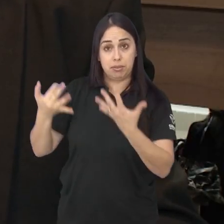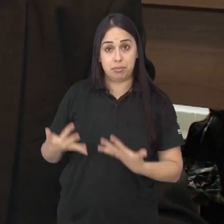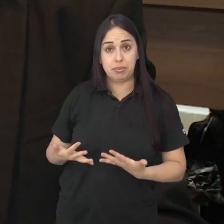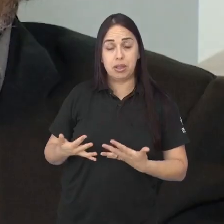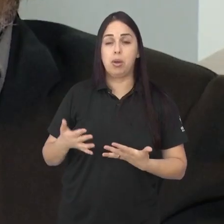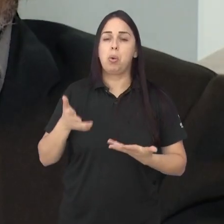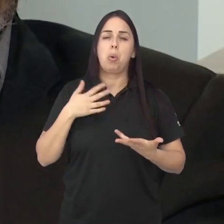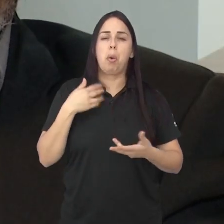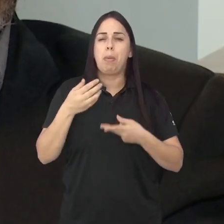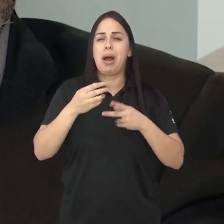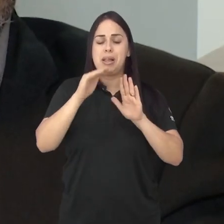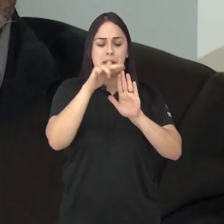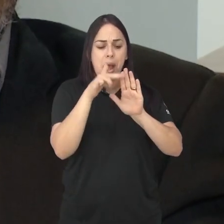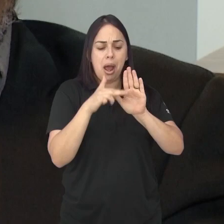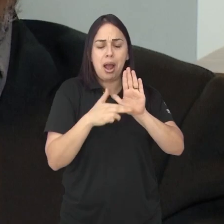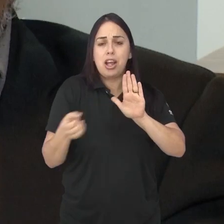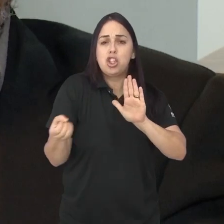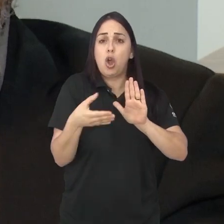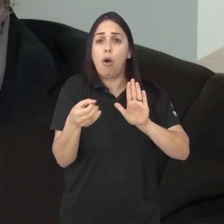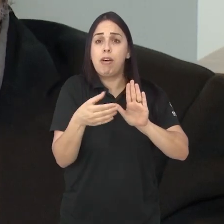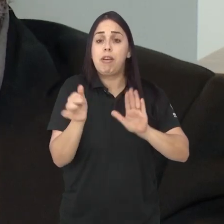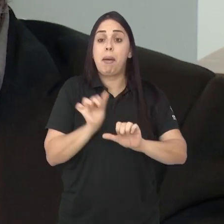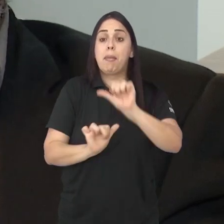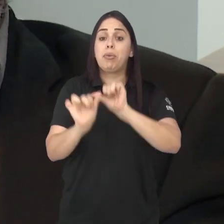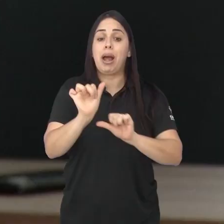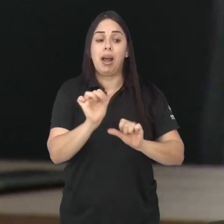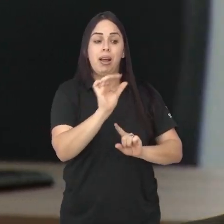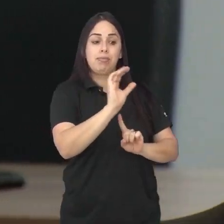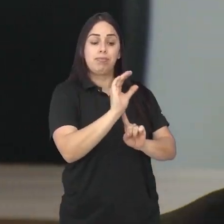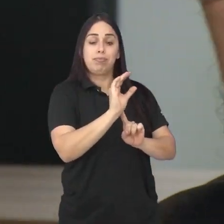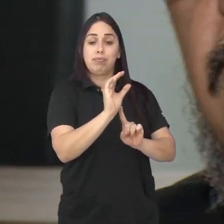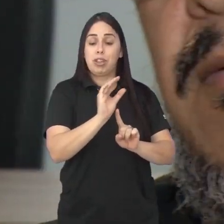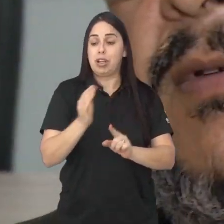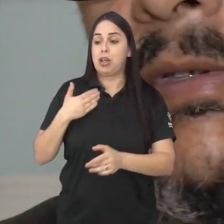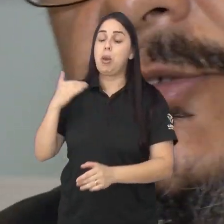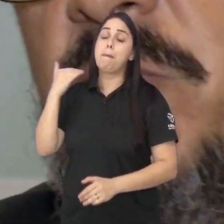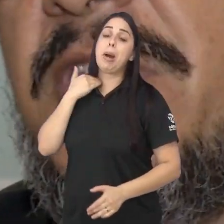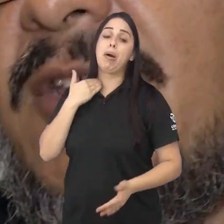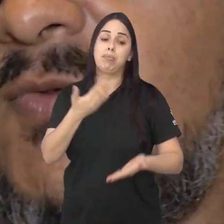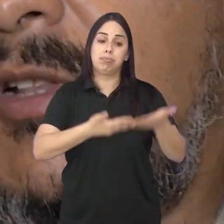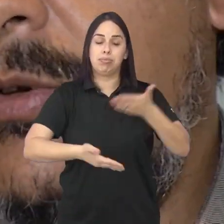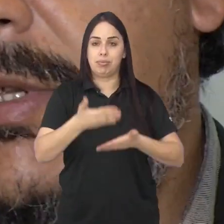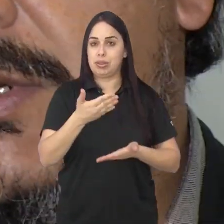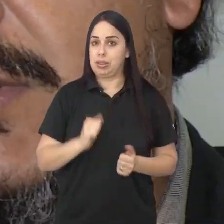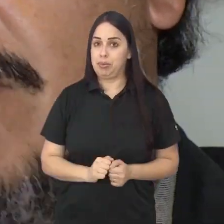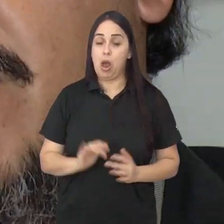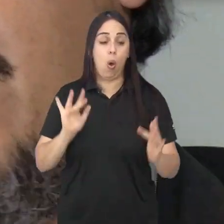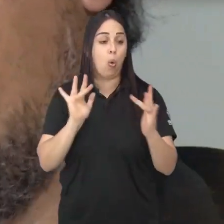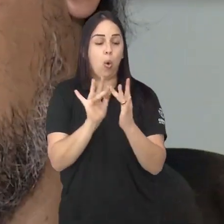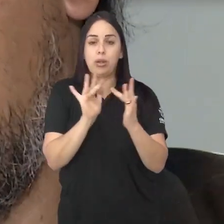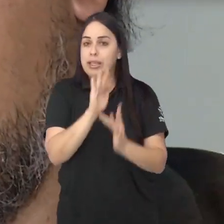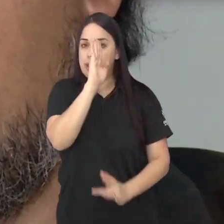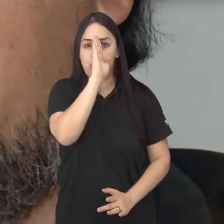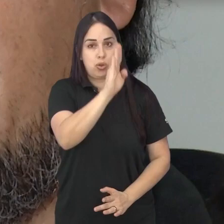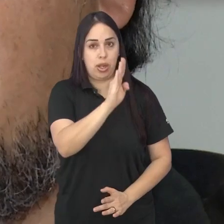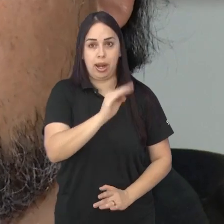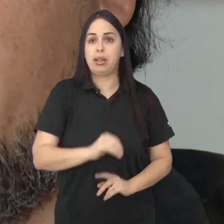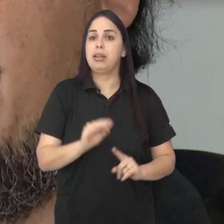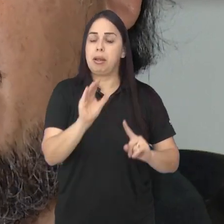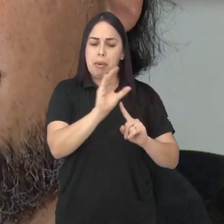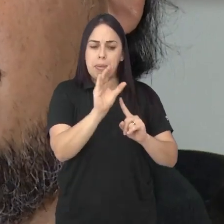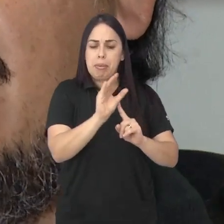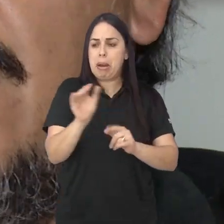novas regras mudarão a relação entre os bancos e os clientes. Ele ressalta que o contato deve ser mais direto, até mesmo